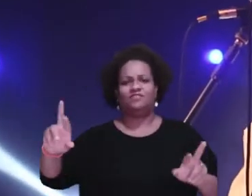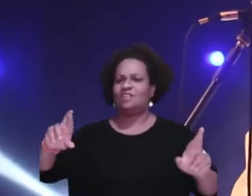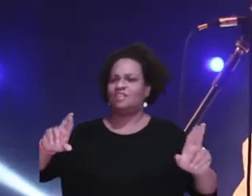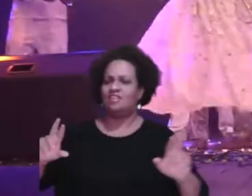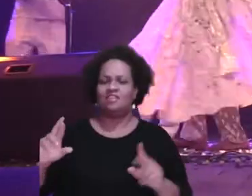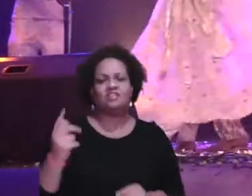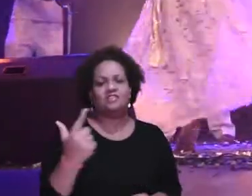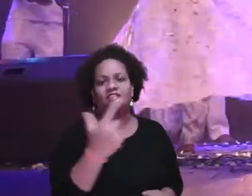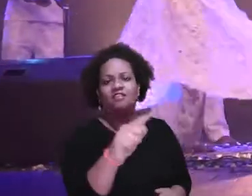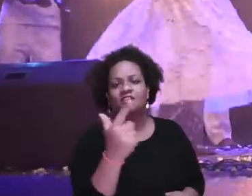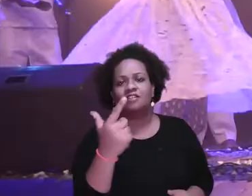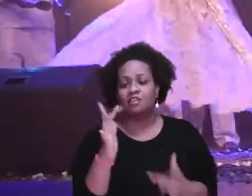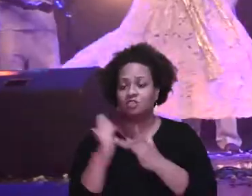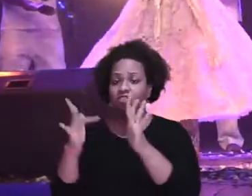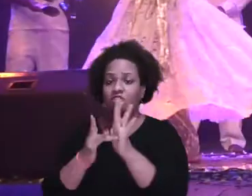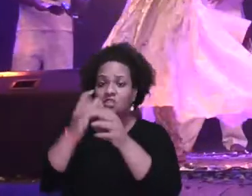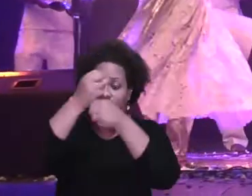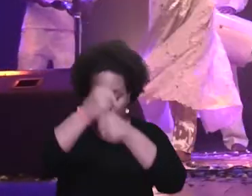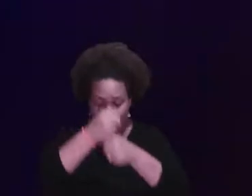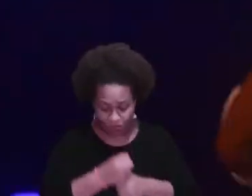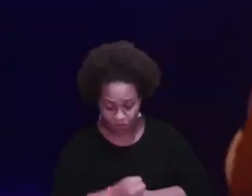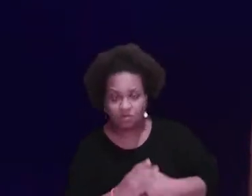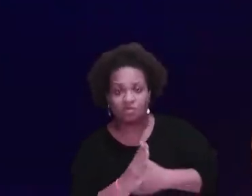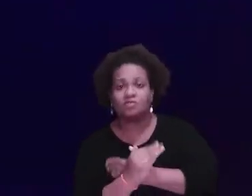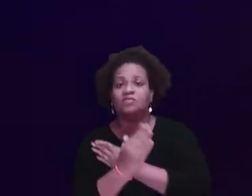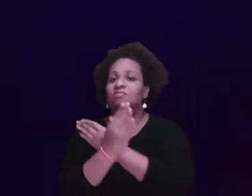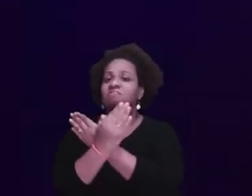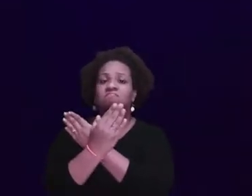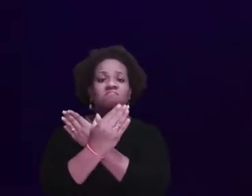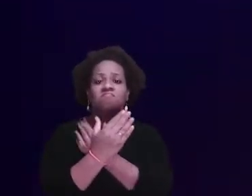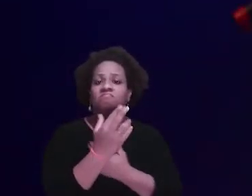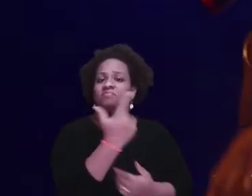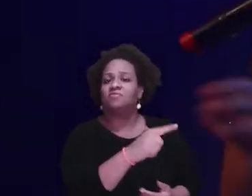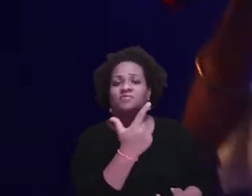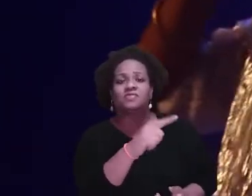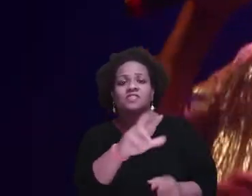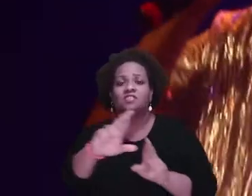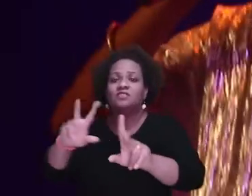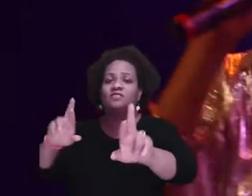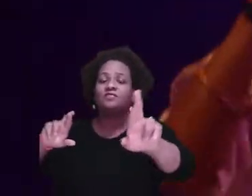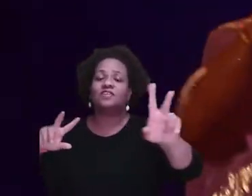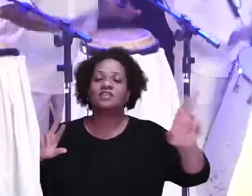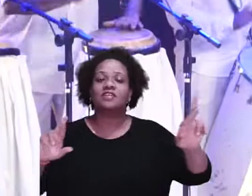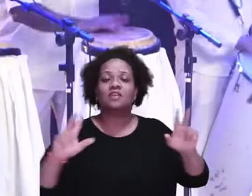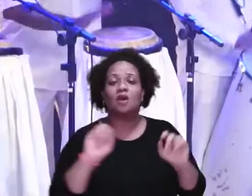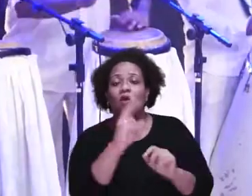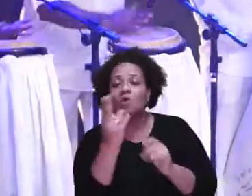salário cedo e vou falar bosta